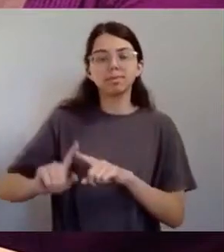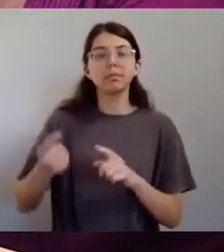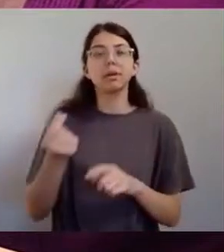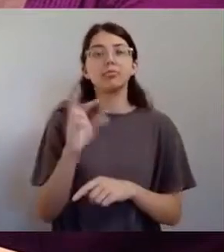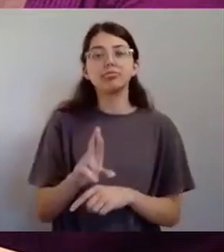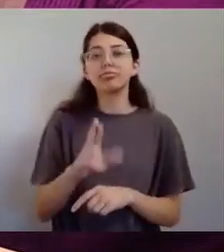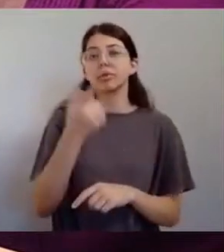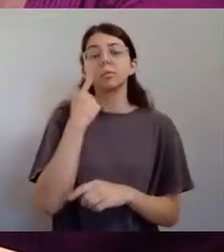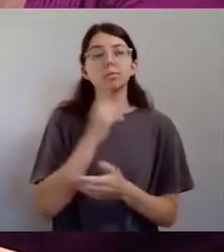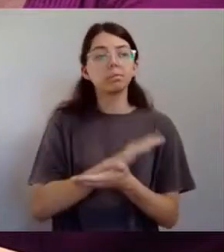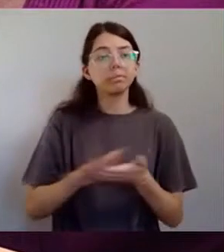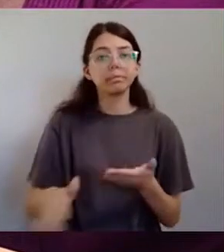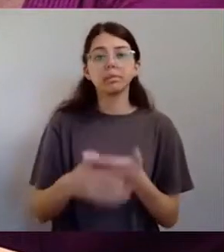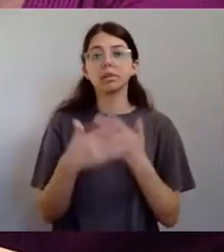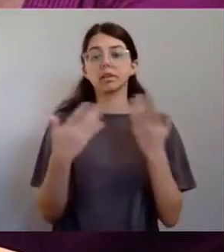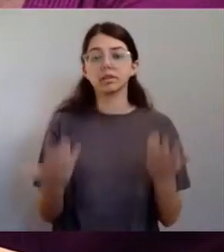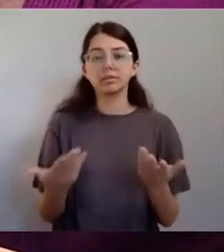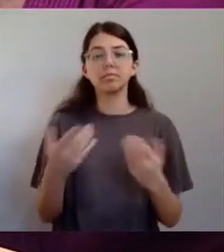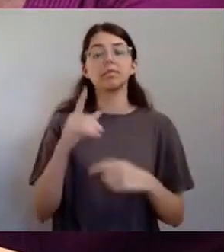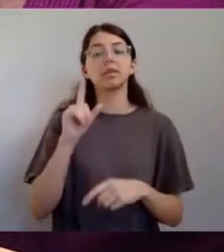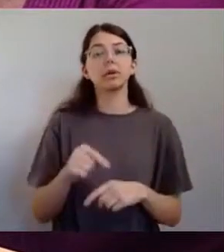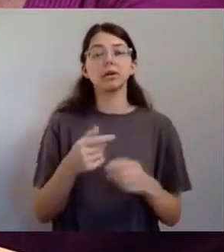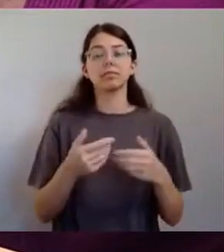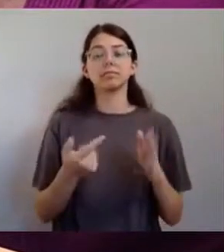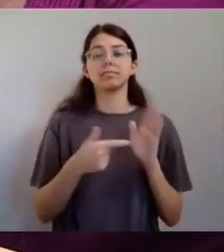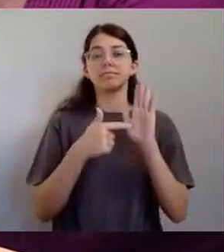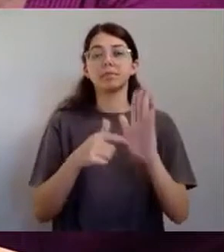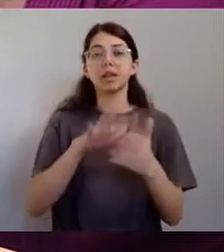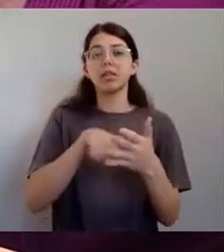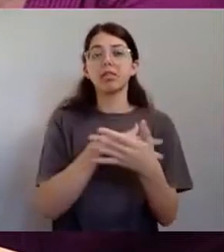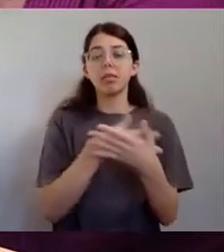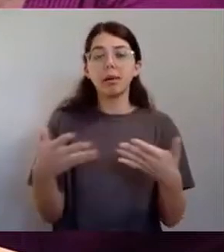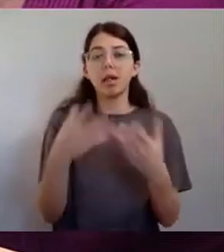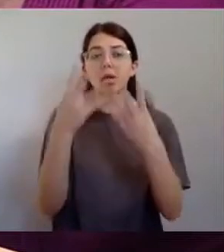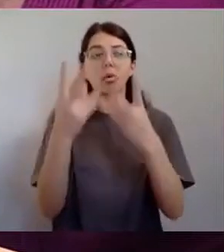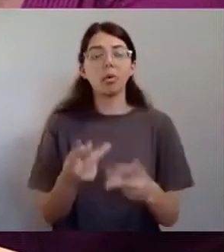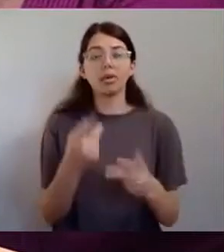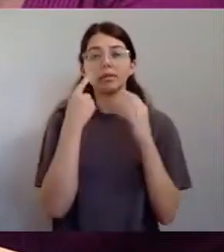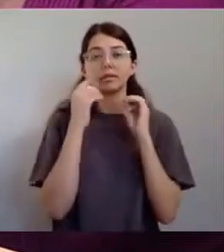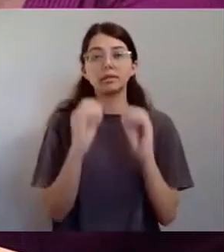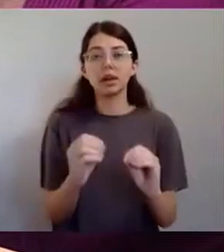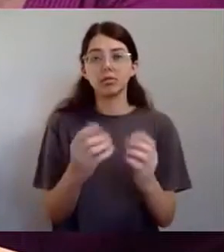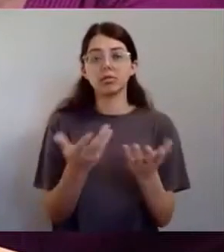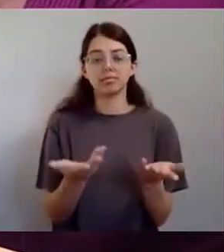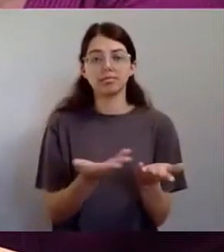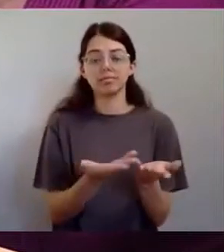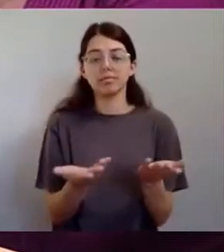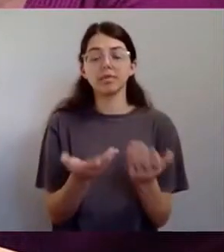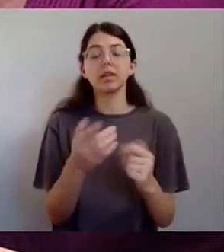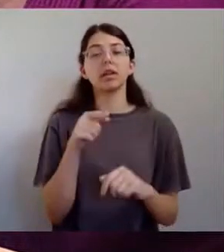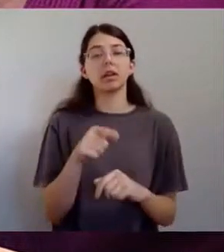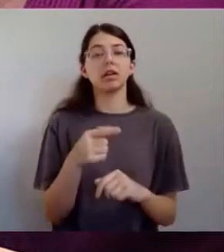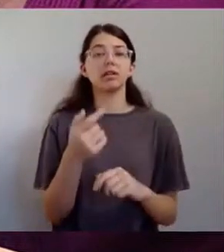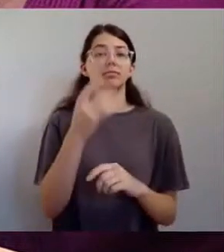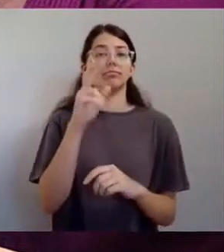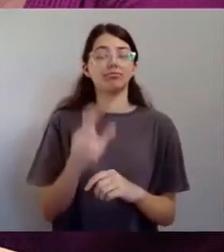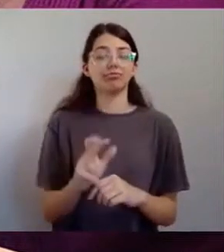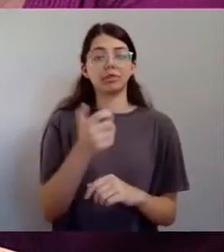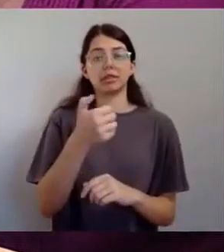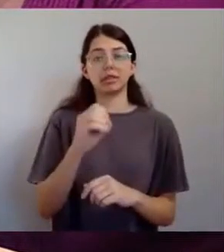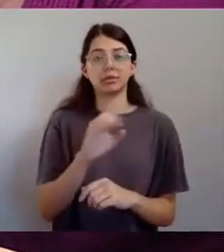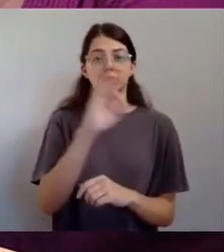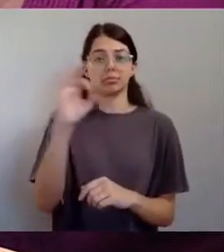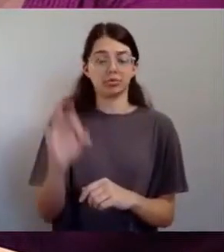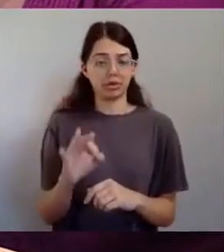envolvidos, sem que lhes seja também apresentada uma tabela ou uma conta. Neste caso, indica-se que é uma redução de 50% da compensação